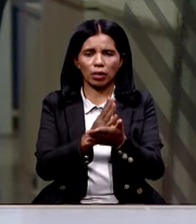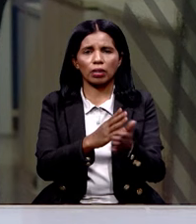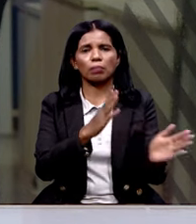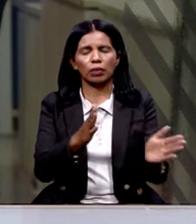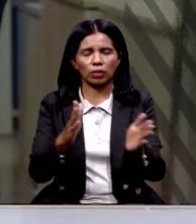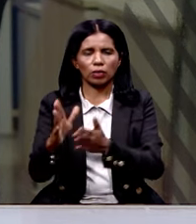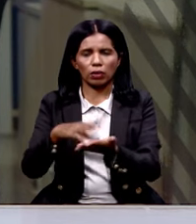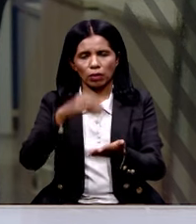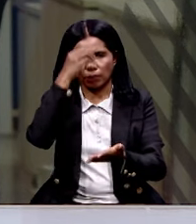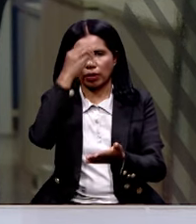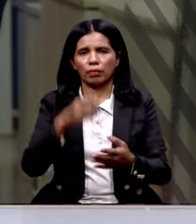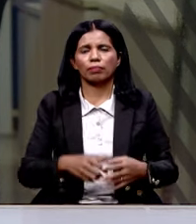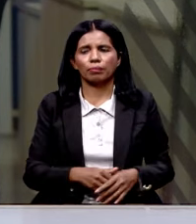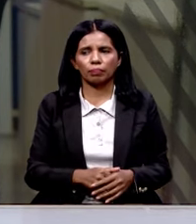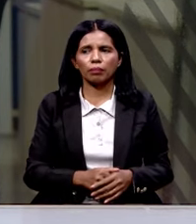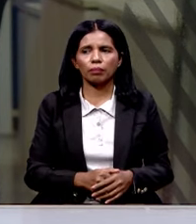aprendizagem.